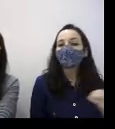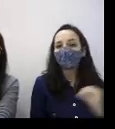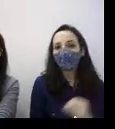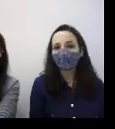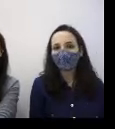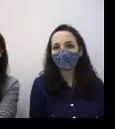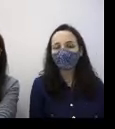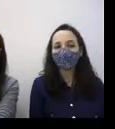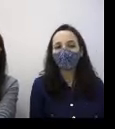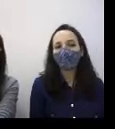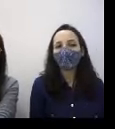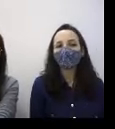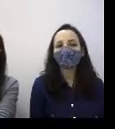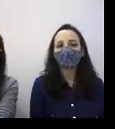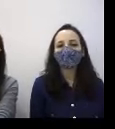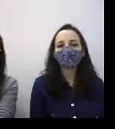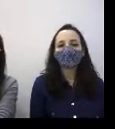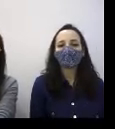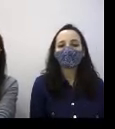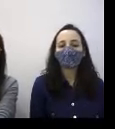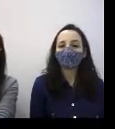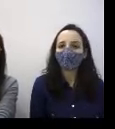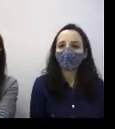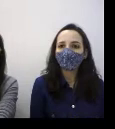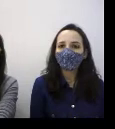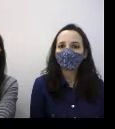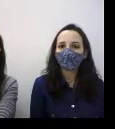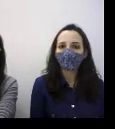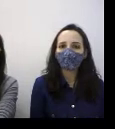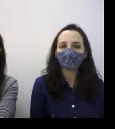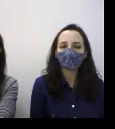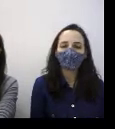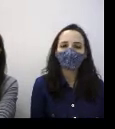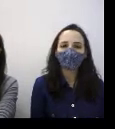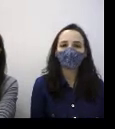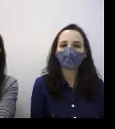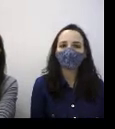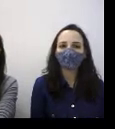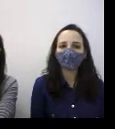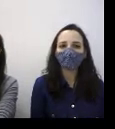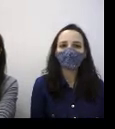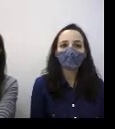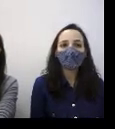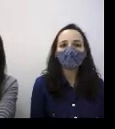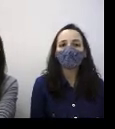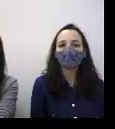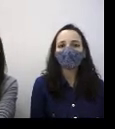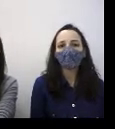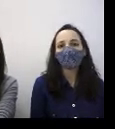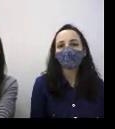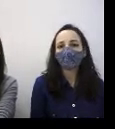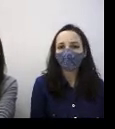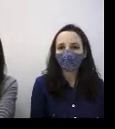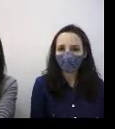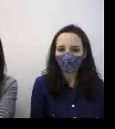Mas a característica principal aí em termos das emoções e sentimentos em relação à depressão é a perda